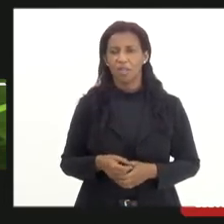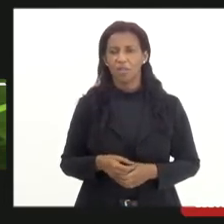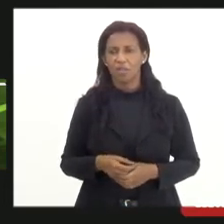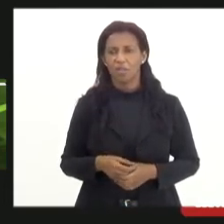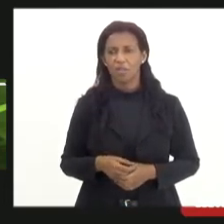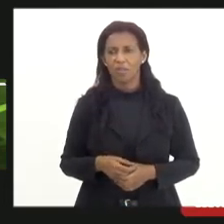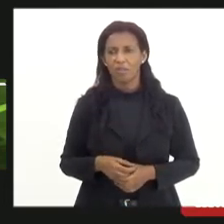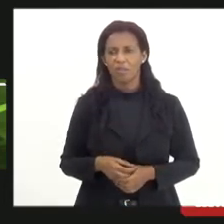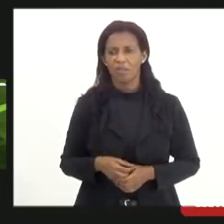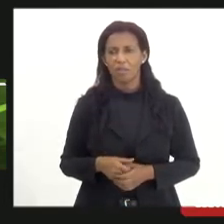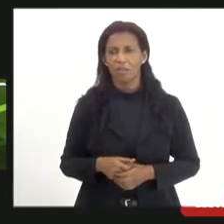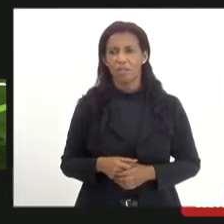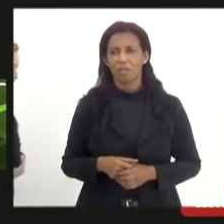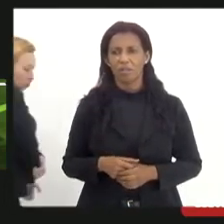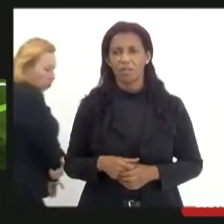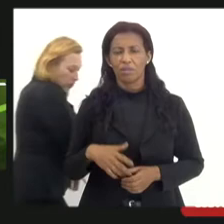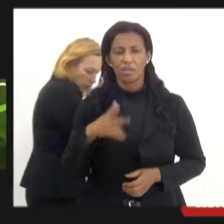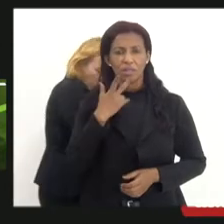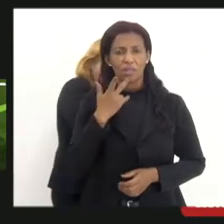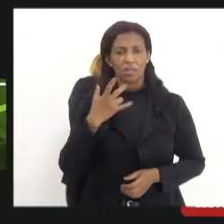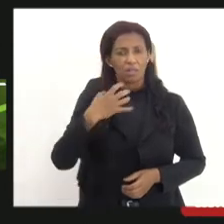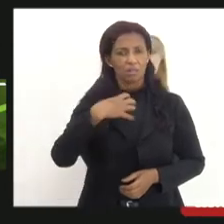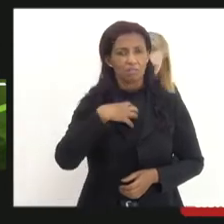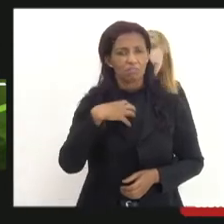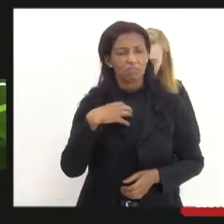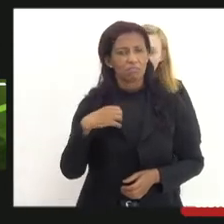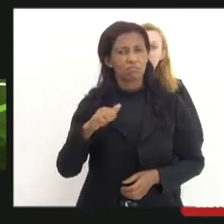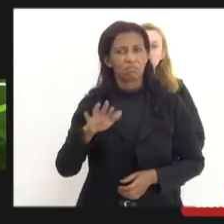Thomas, gostaria assim, de